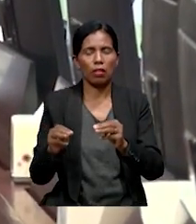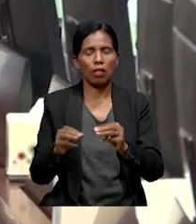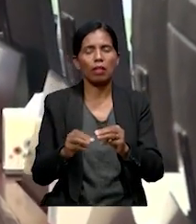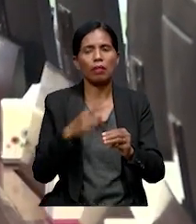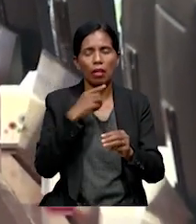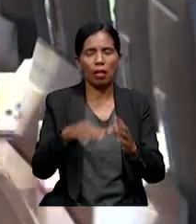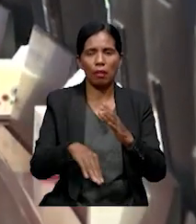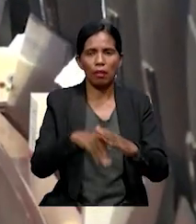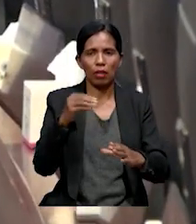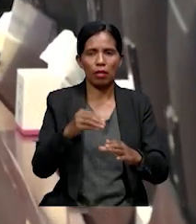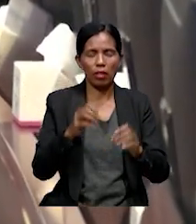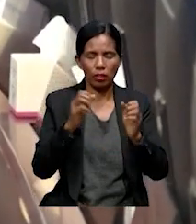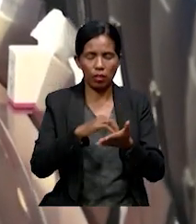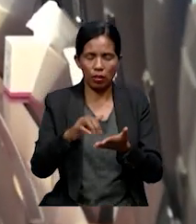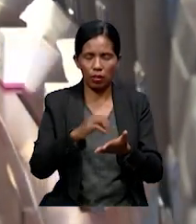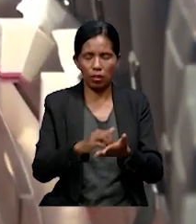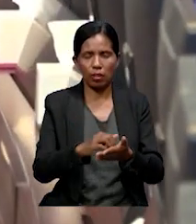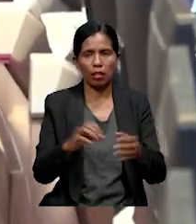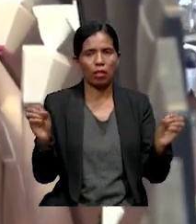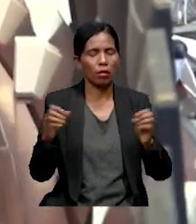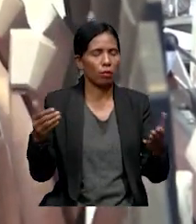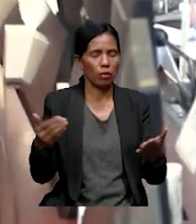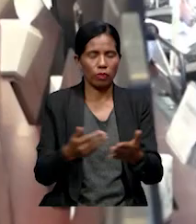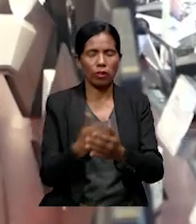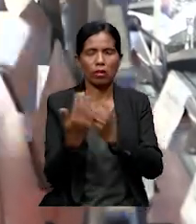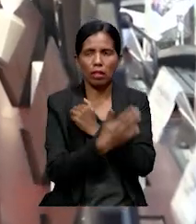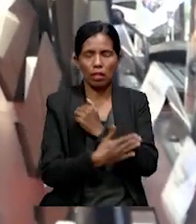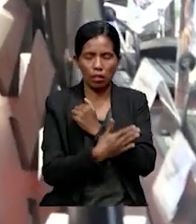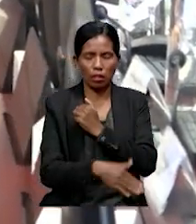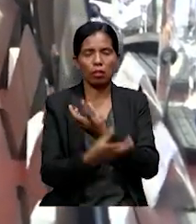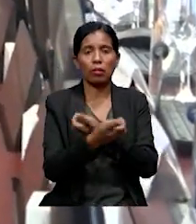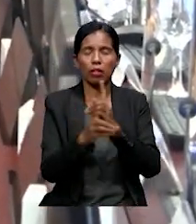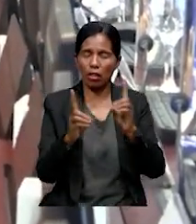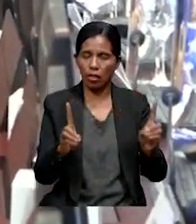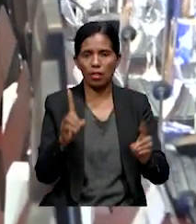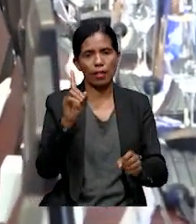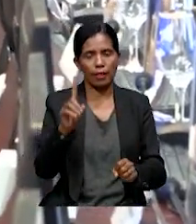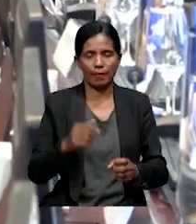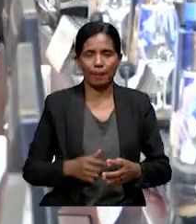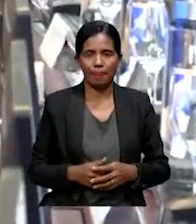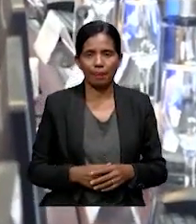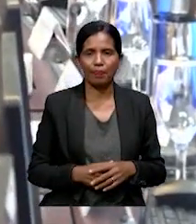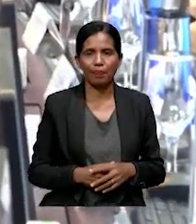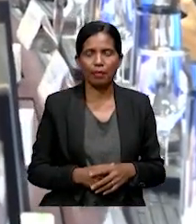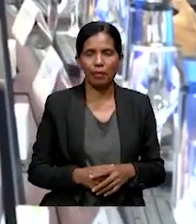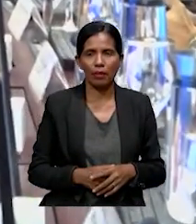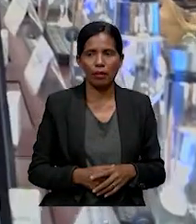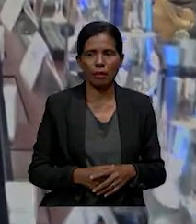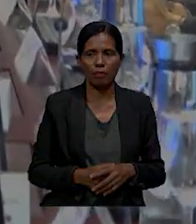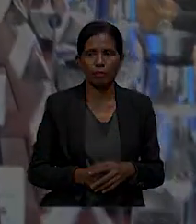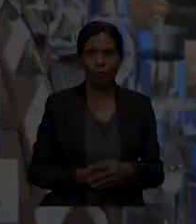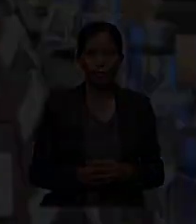considera prática remodelação ne laos buat fomba nação democrática ida. Fátima Pereira, Aderito Ximenes, GMN.